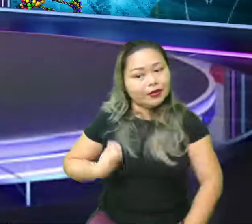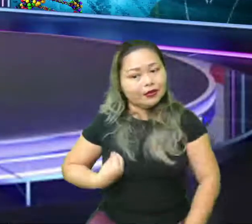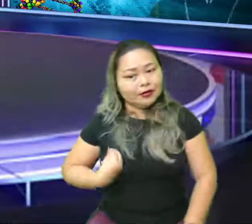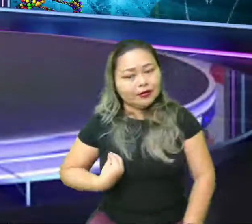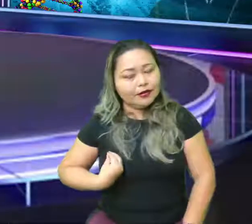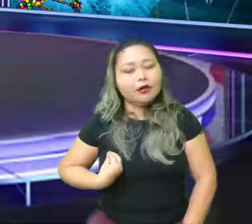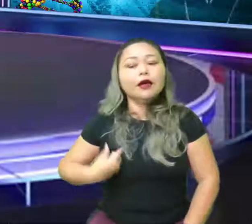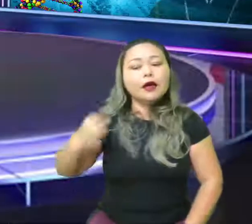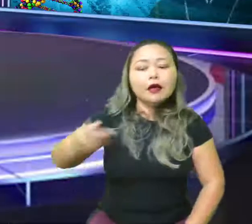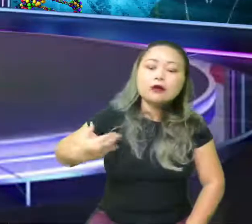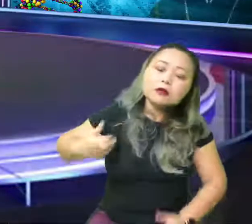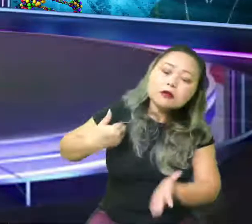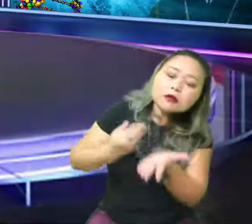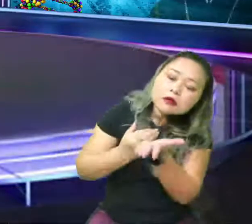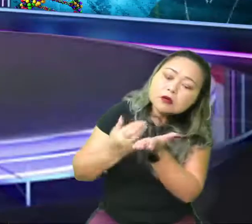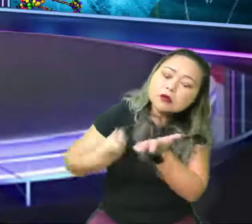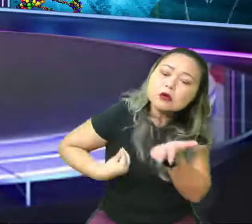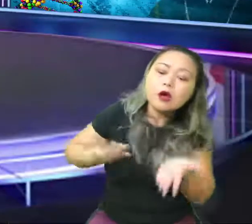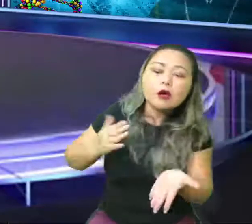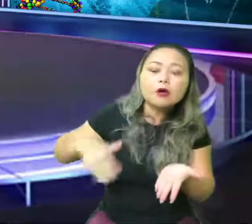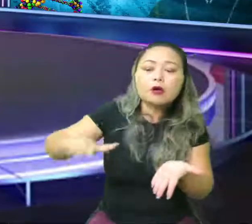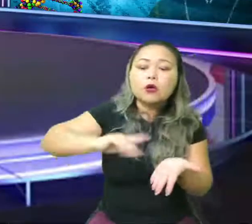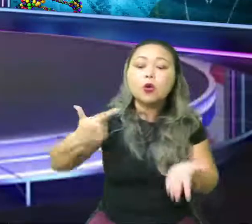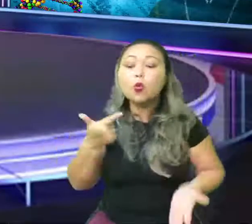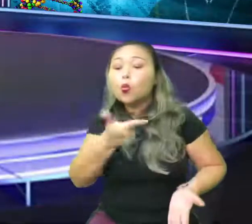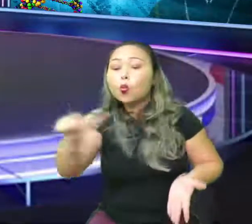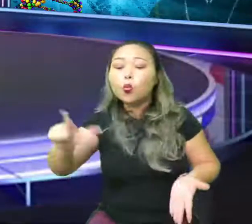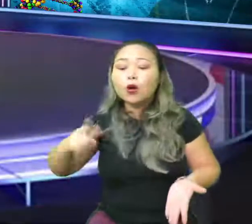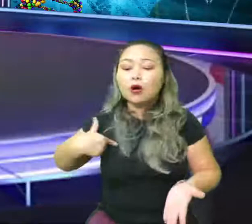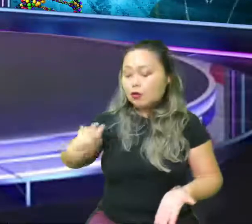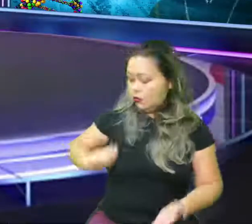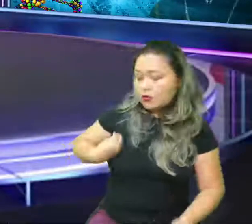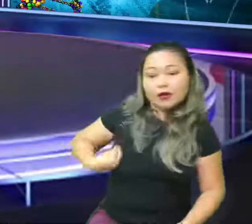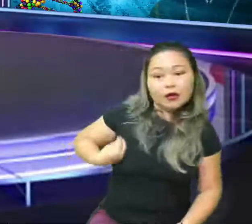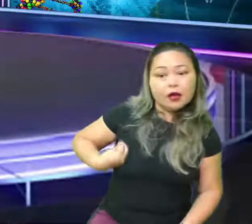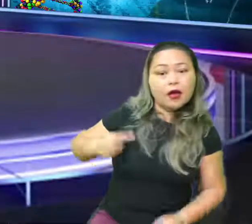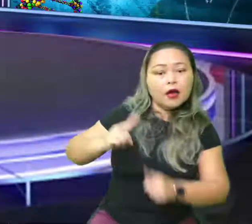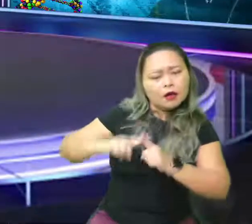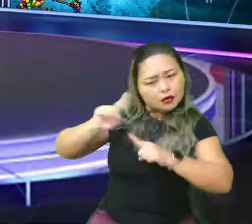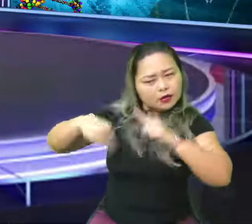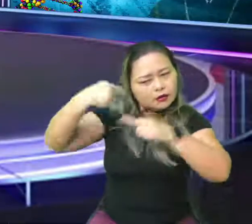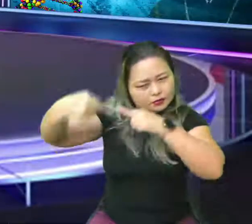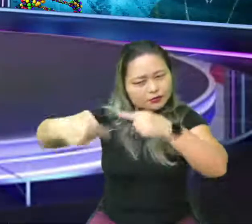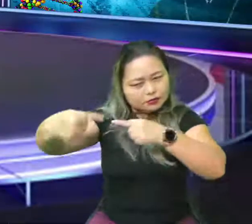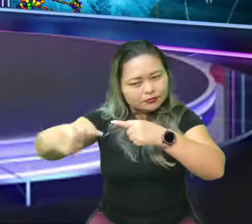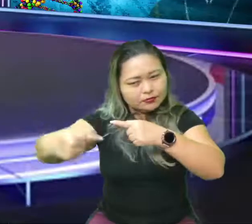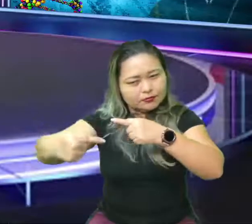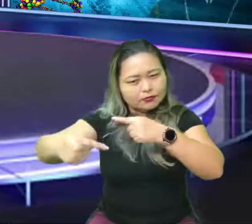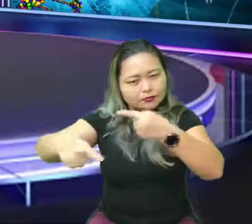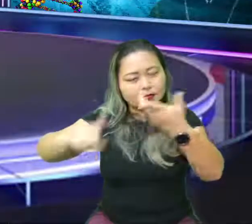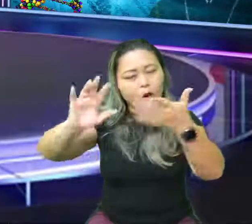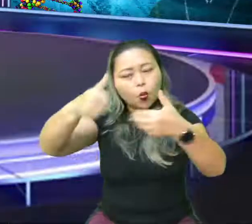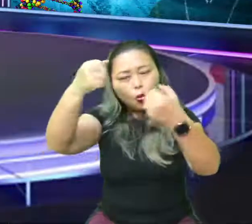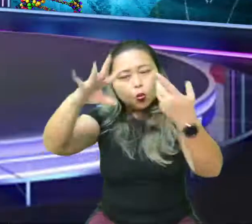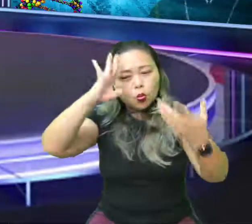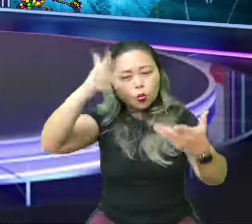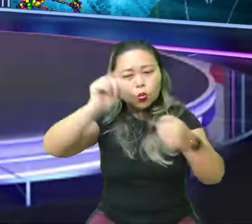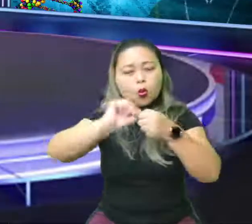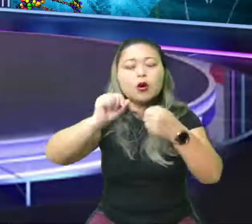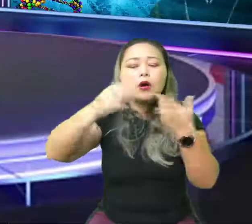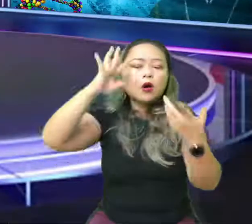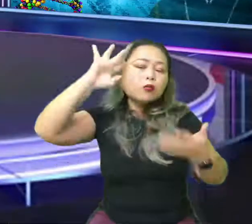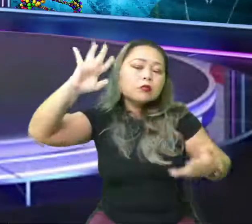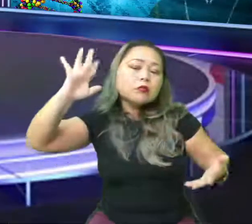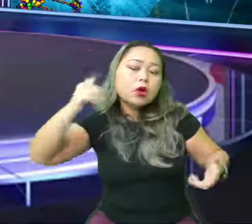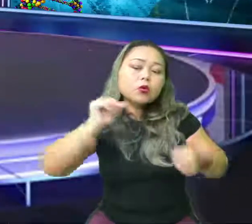a vida inicia-se a partir de uma outra forma de vida. Mais para frente, a gente vai ver aí uma outra teoria